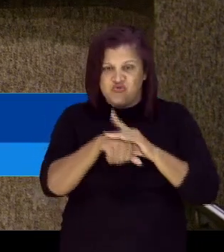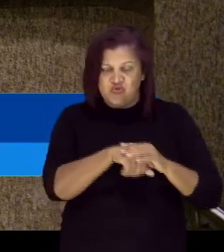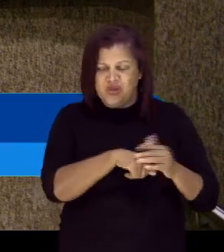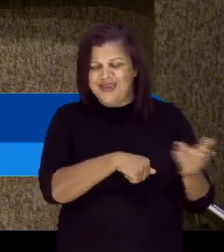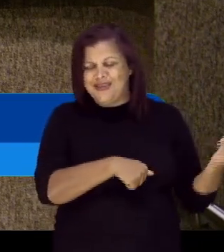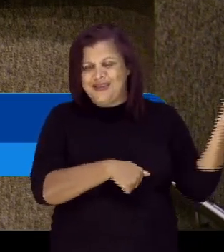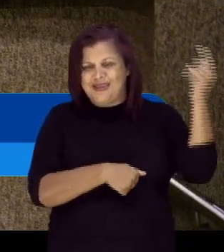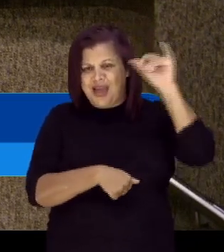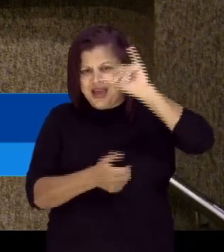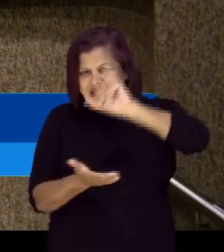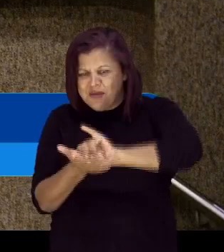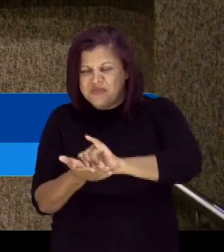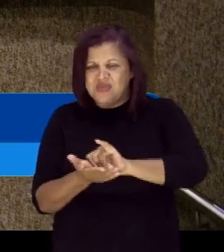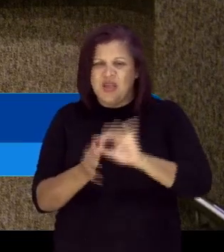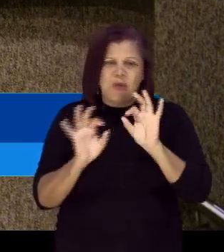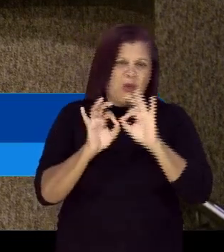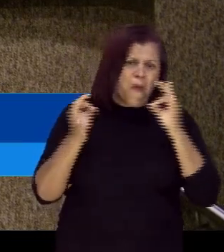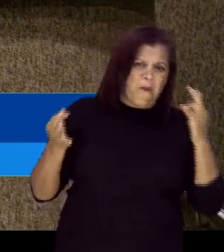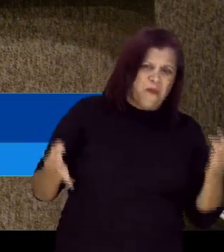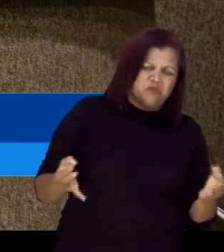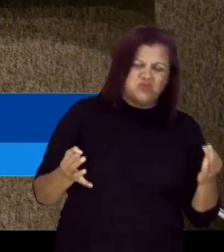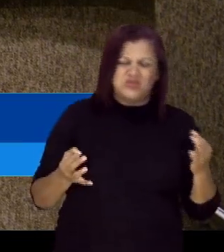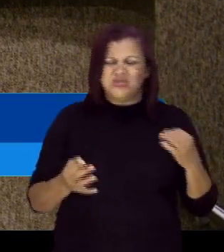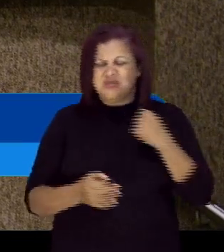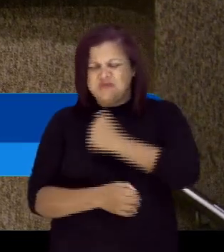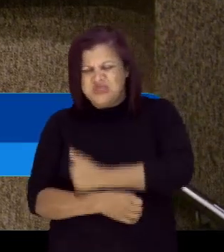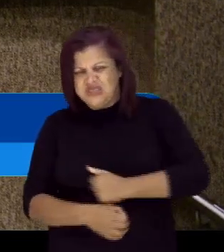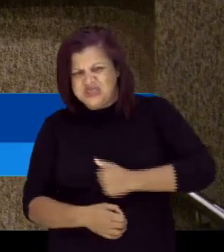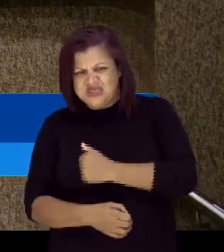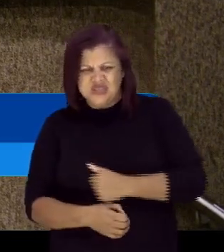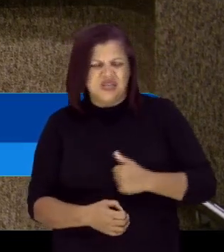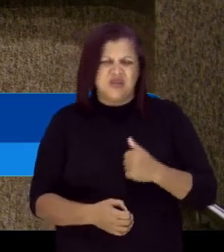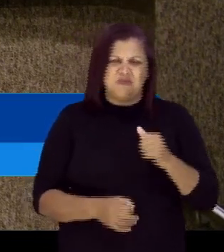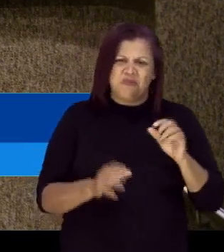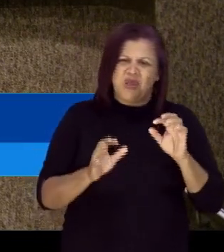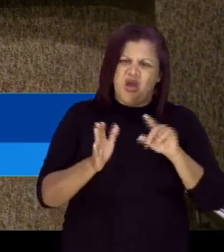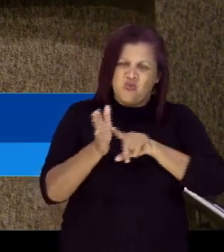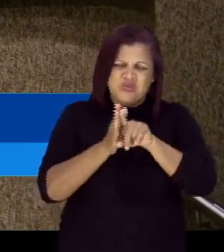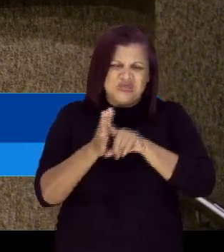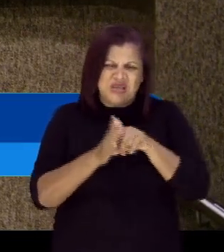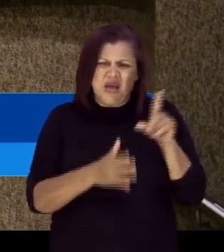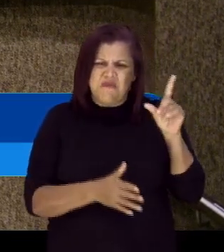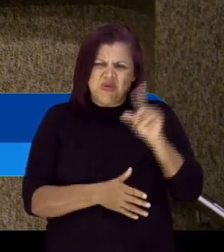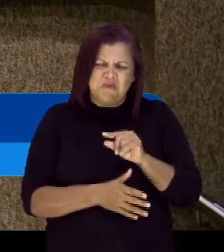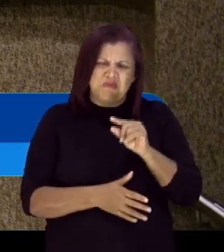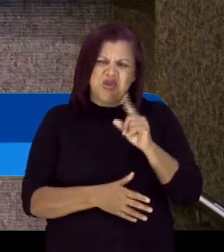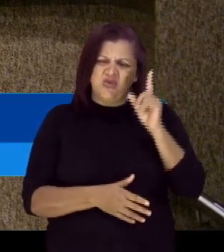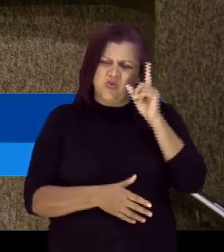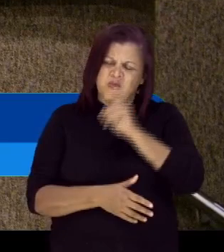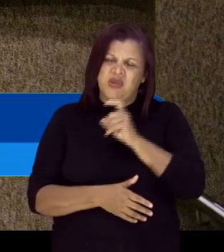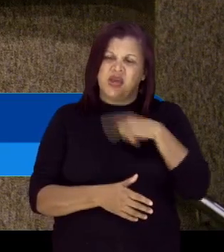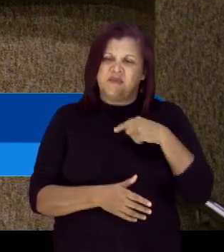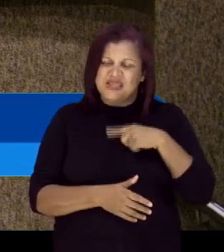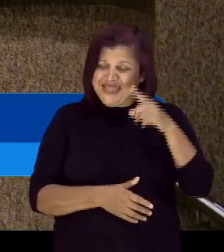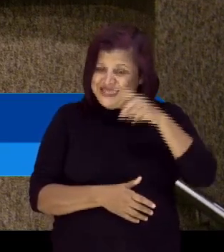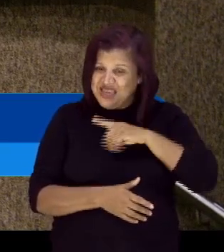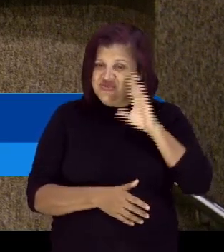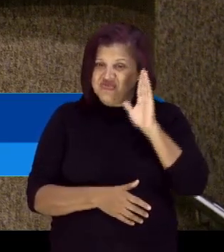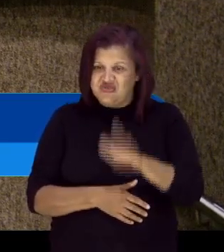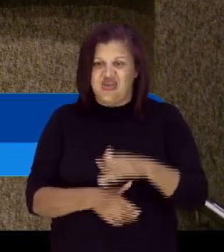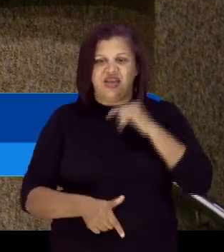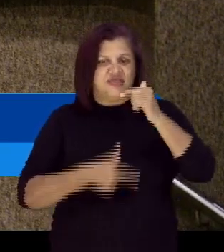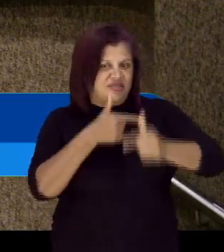capital, para uma simples ressonância, para um exame menos complexo. E hoje a gente já dispõe desses serviços no interior.